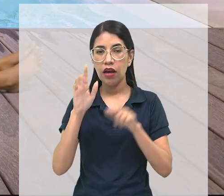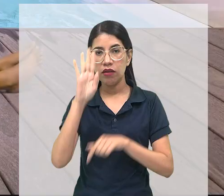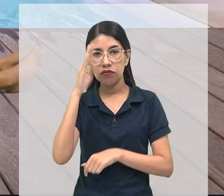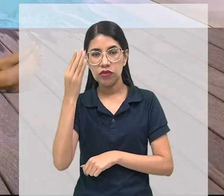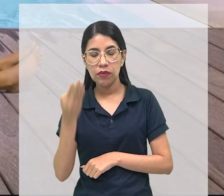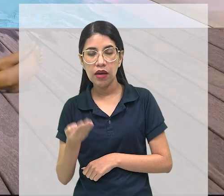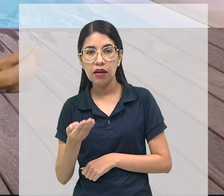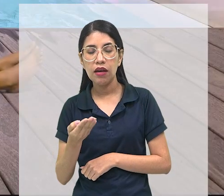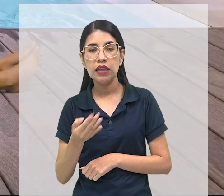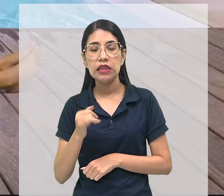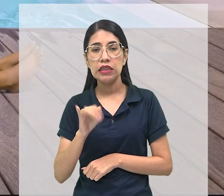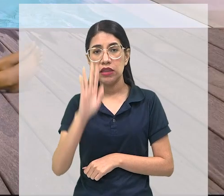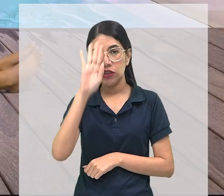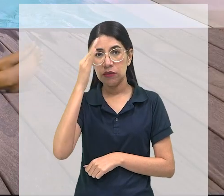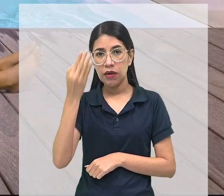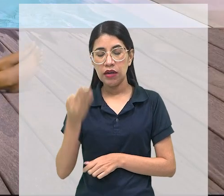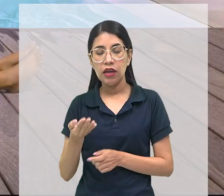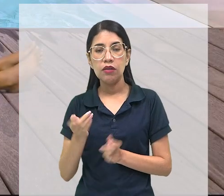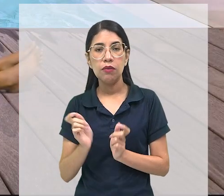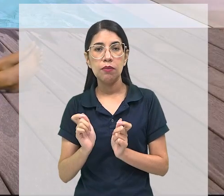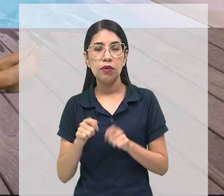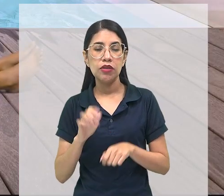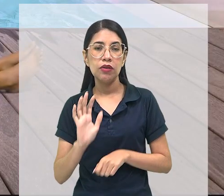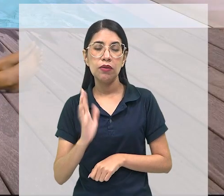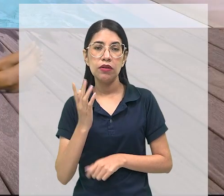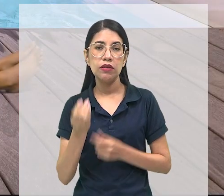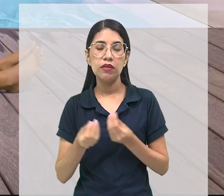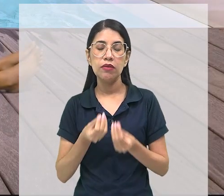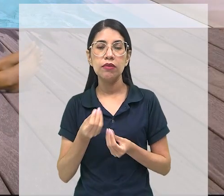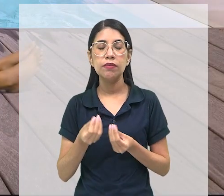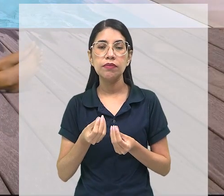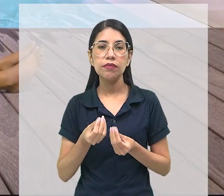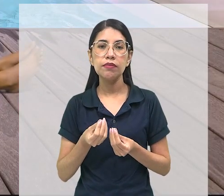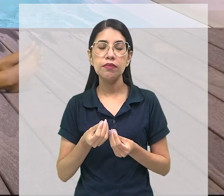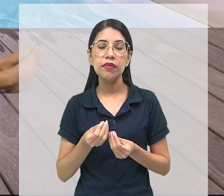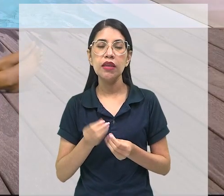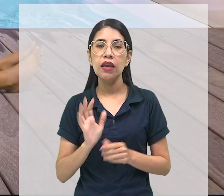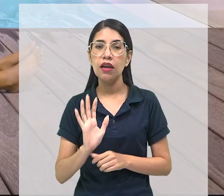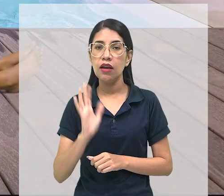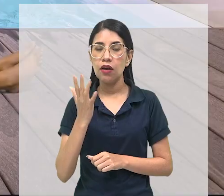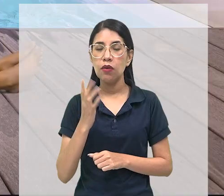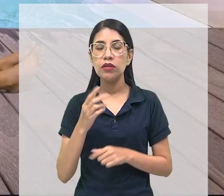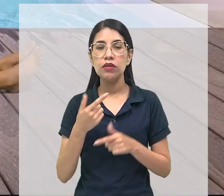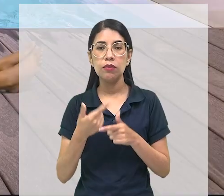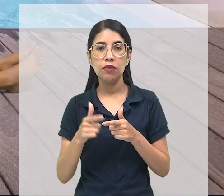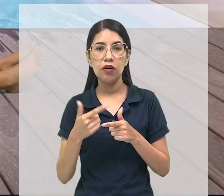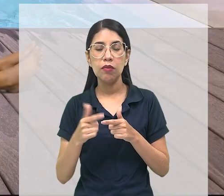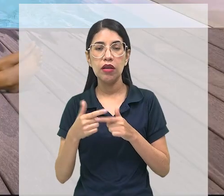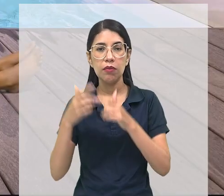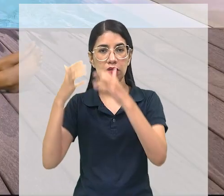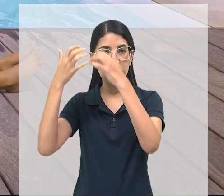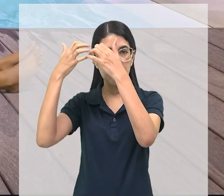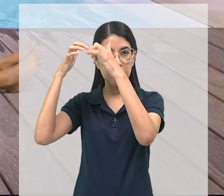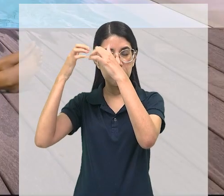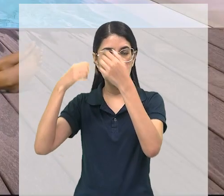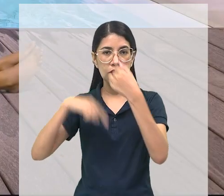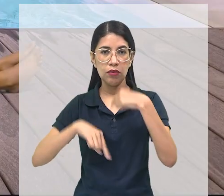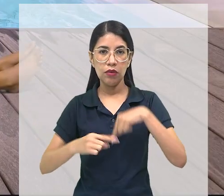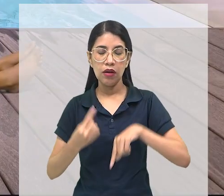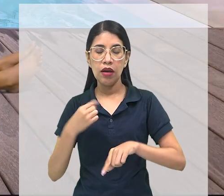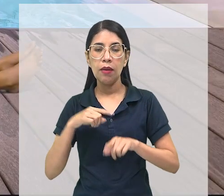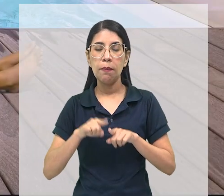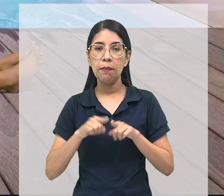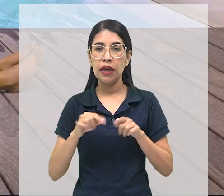estiver inconsciente, pode ser sinal de uma lesão no sistema nervoso. Mas se ela